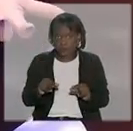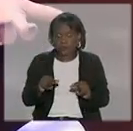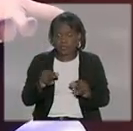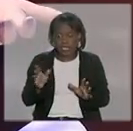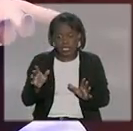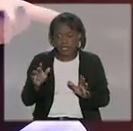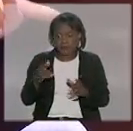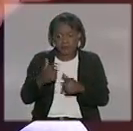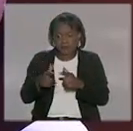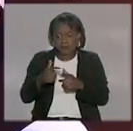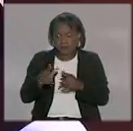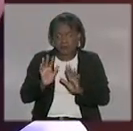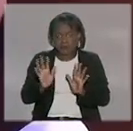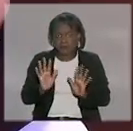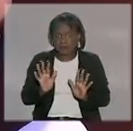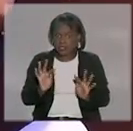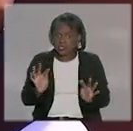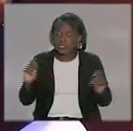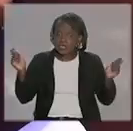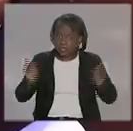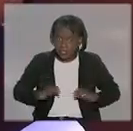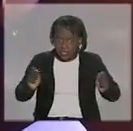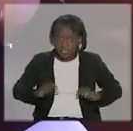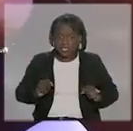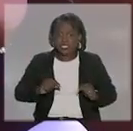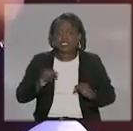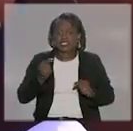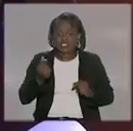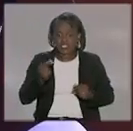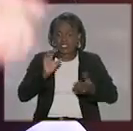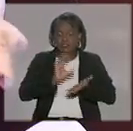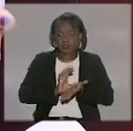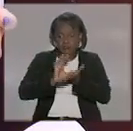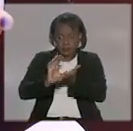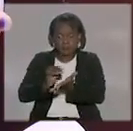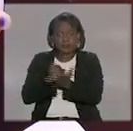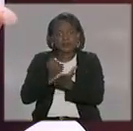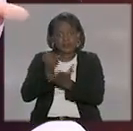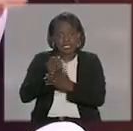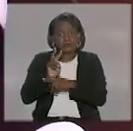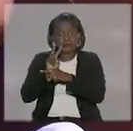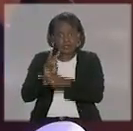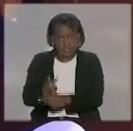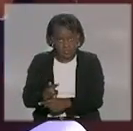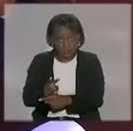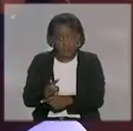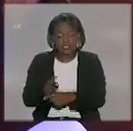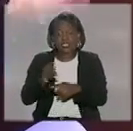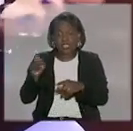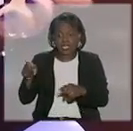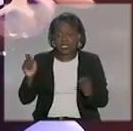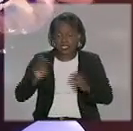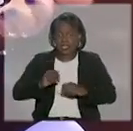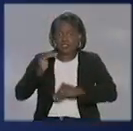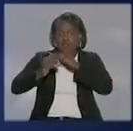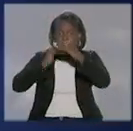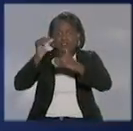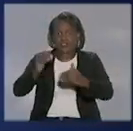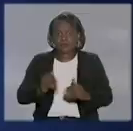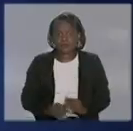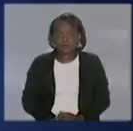seu próprio risco e ela tem condições, então, de receber mais crédito de forma que ela possa se